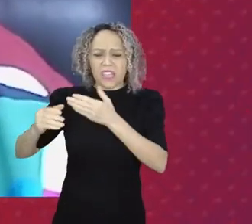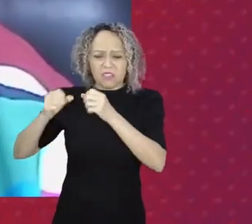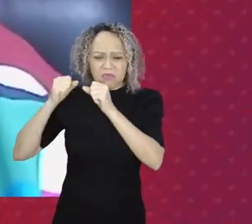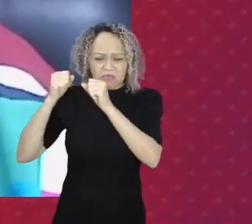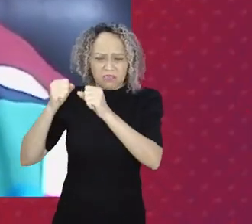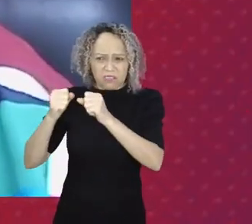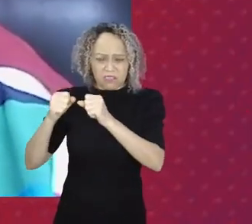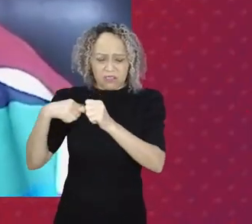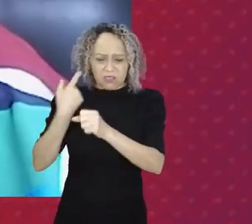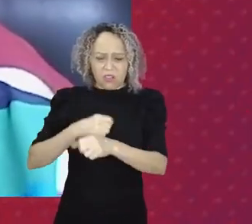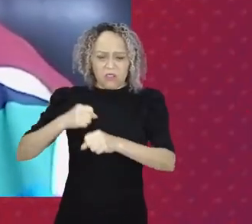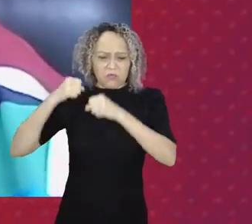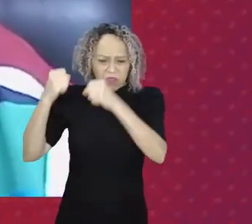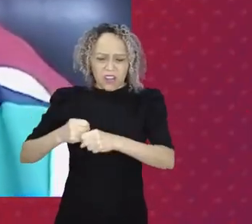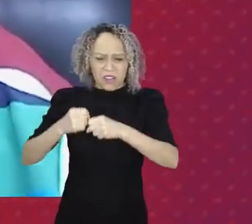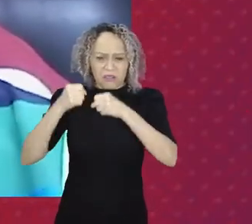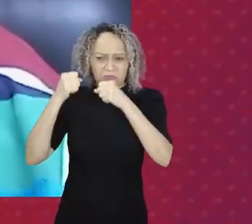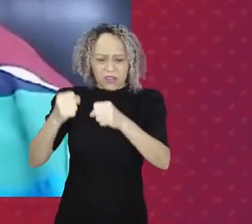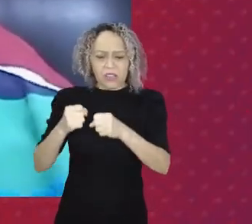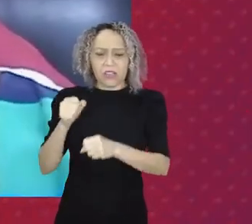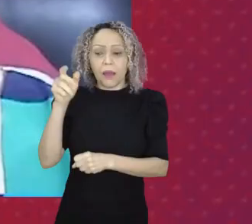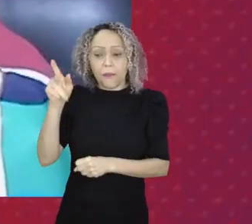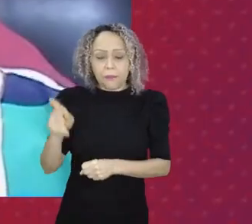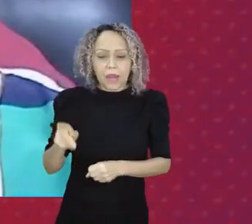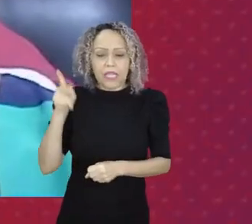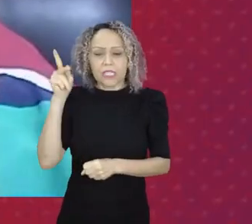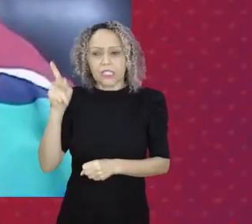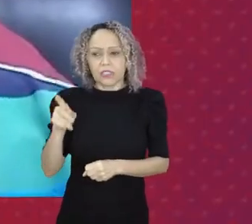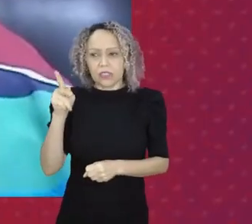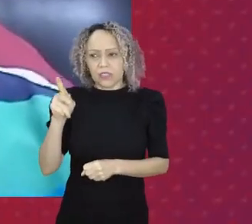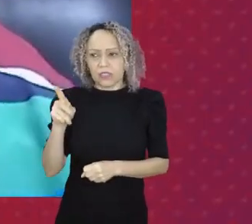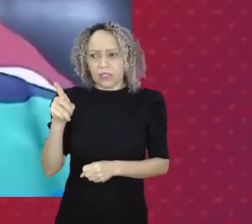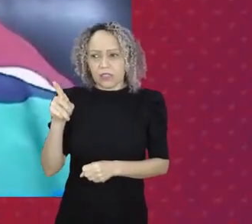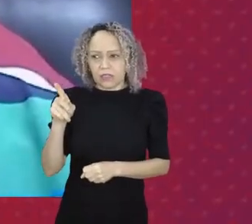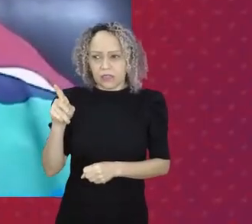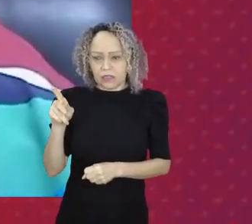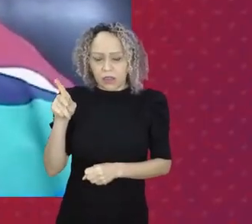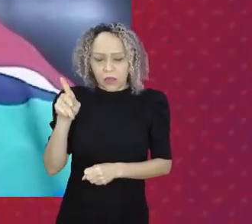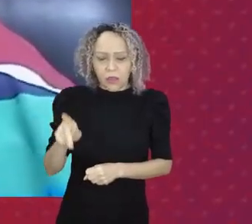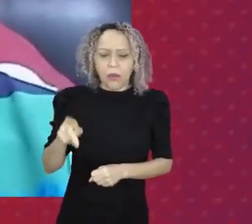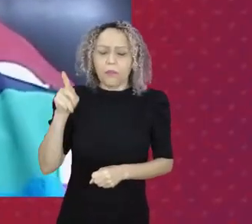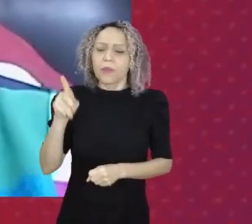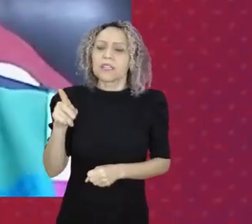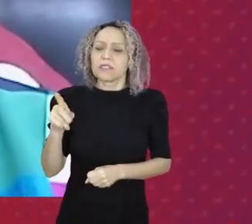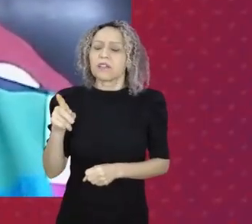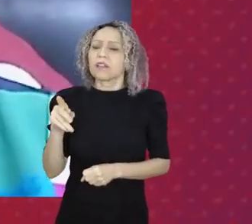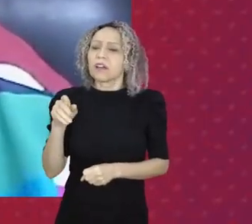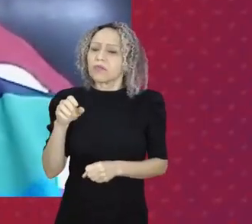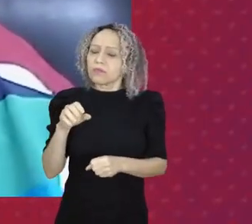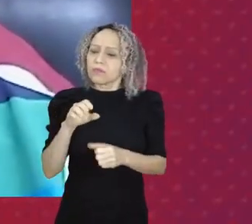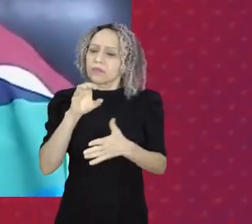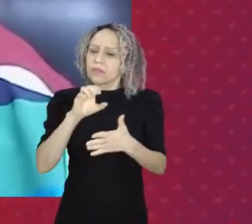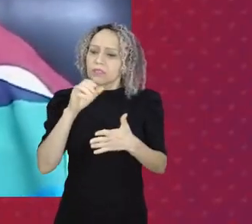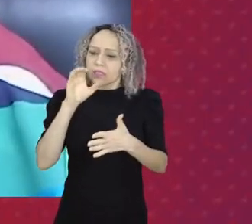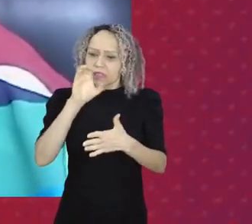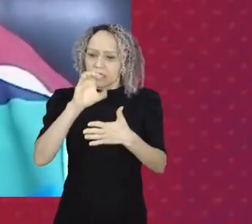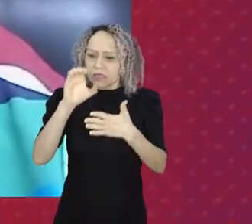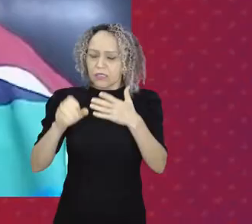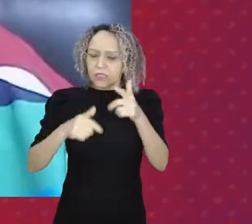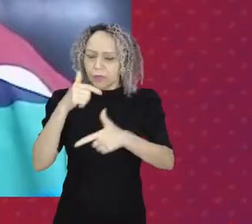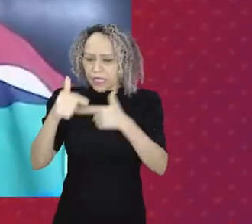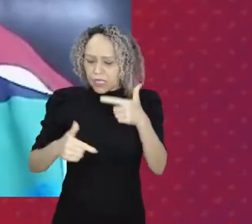do operariado, pastoral operária, se dá ao mesmo tempo com a pastoral da igreja das comunidades de base. Então, eu